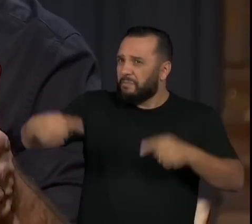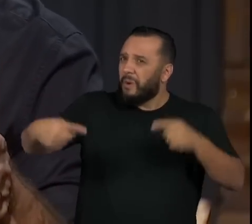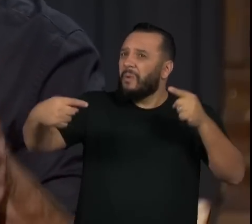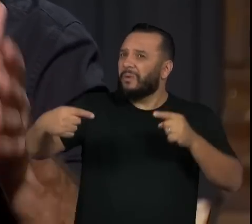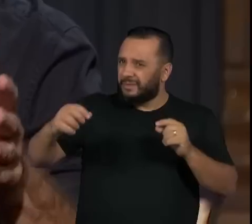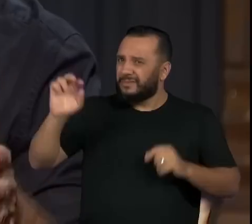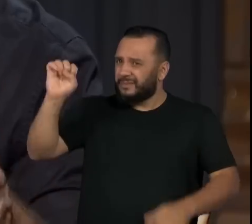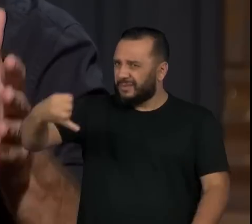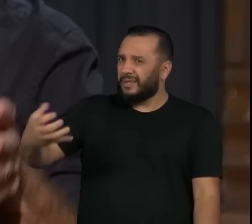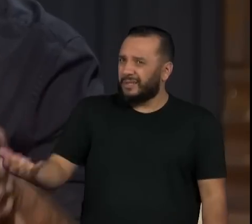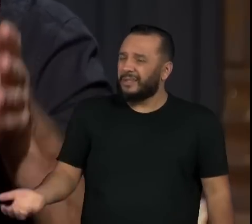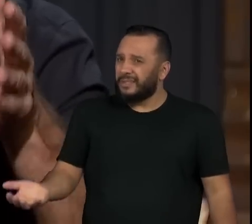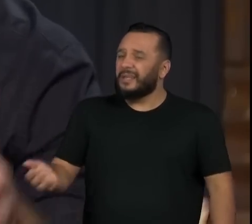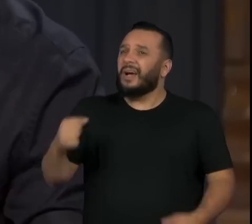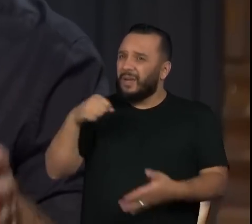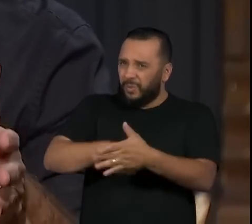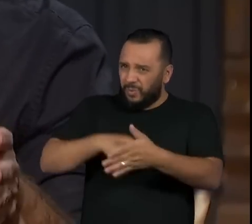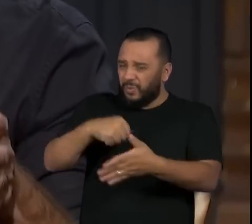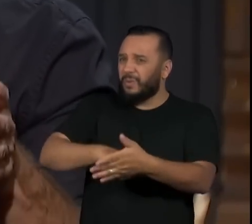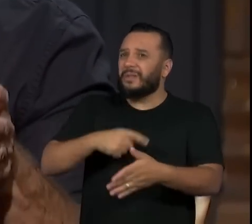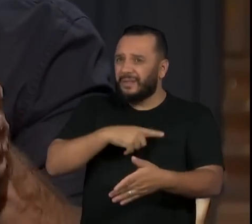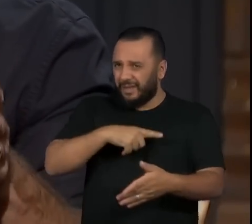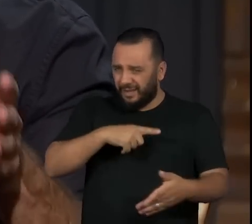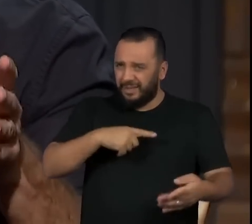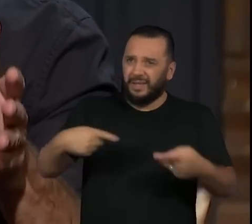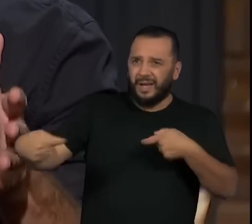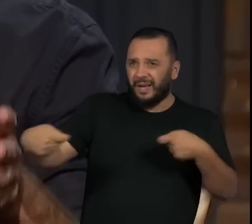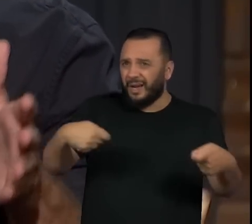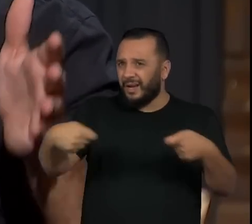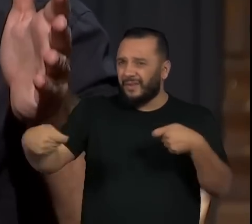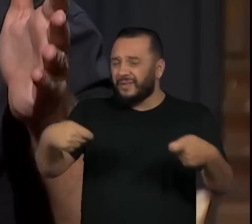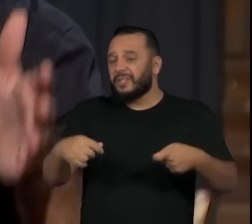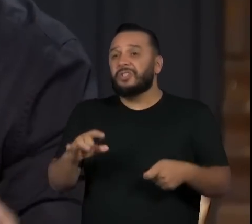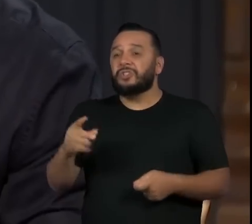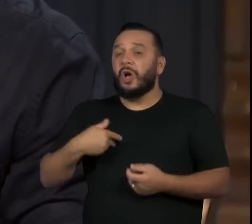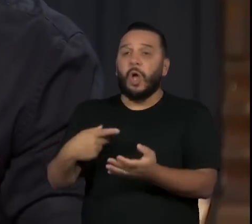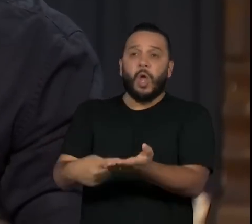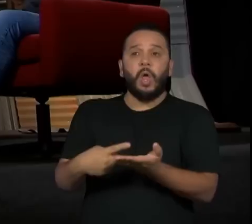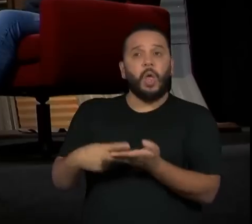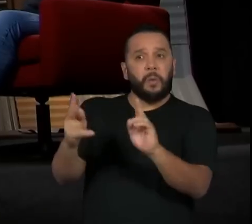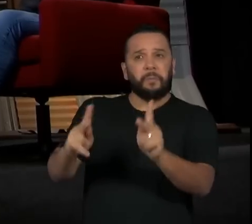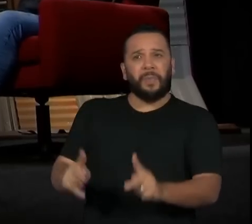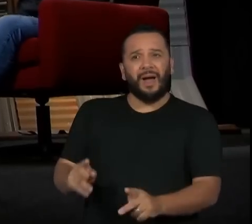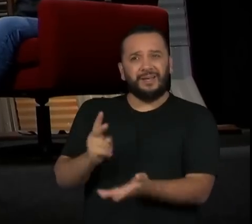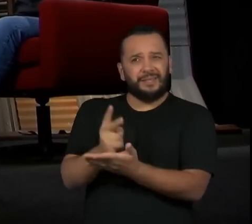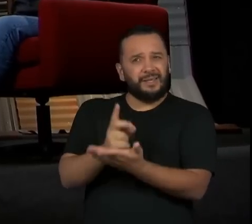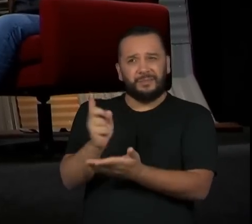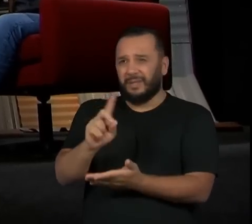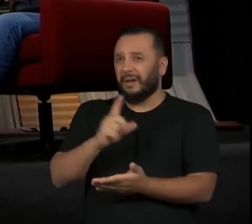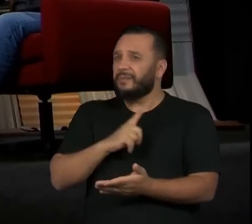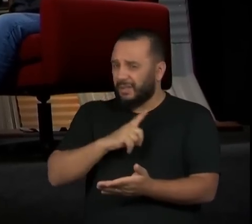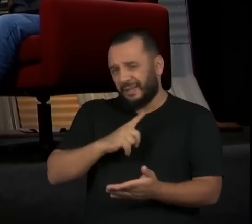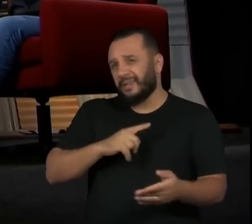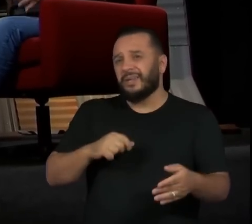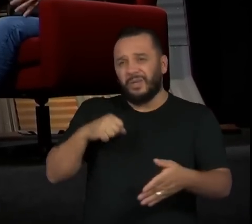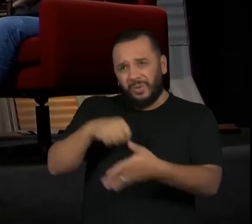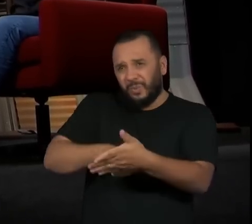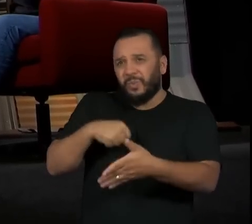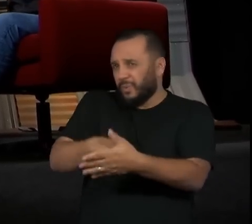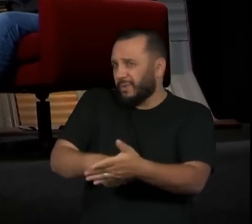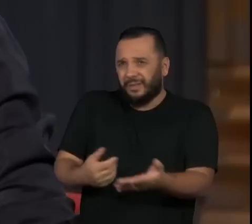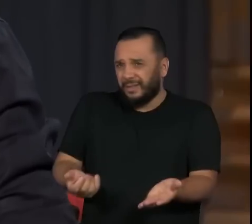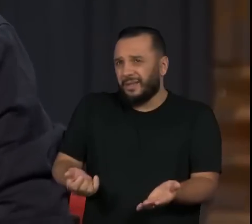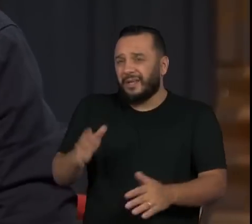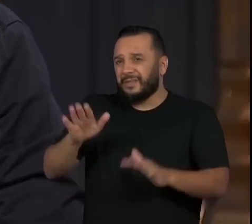embate. E a luta tem conflito, a luta não é conciliatória sempre. A luta vai ter momentos que você vai olhar e vai falar o